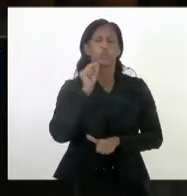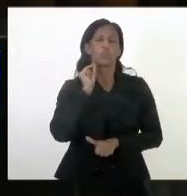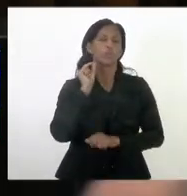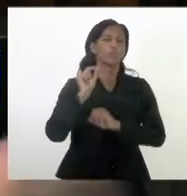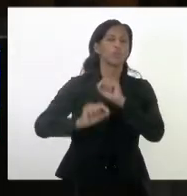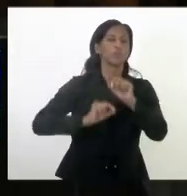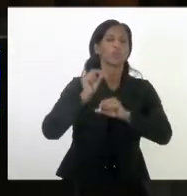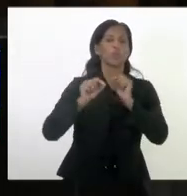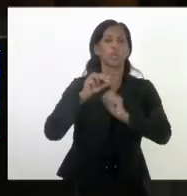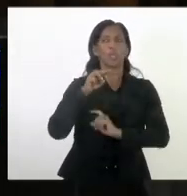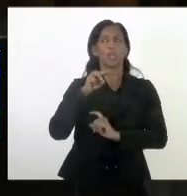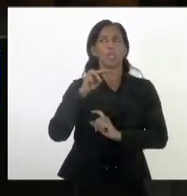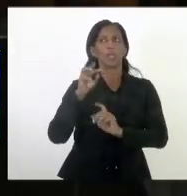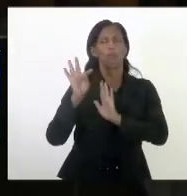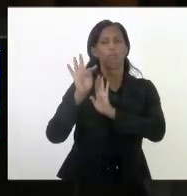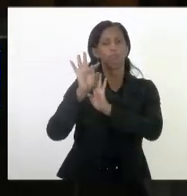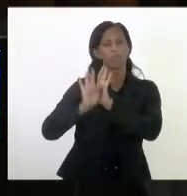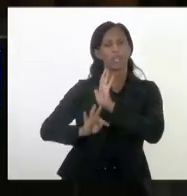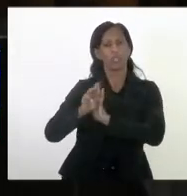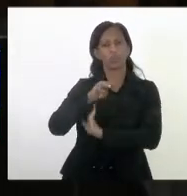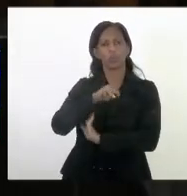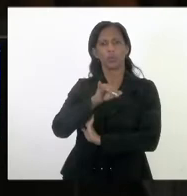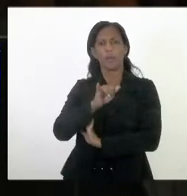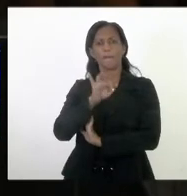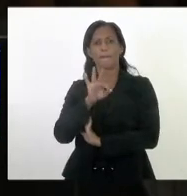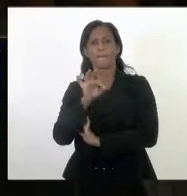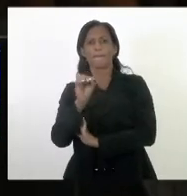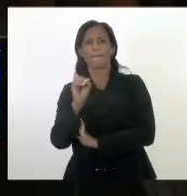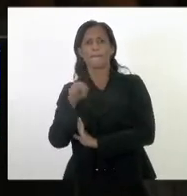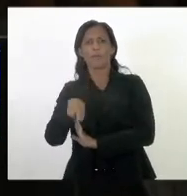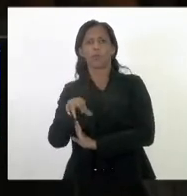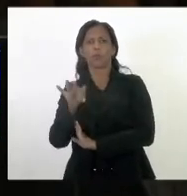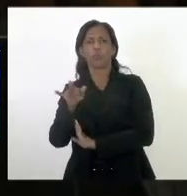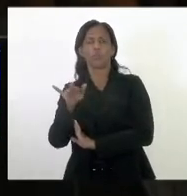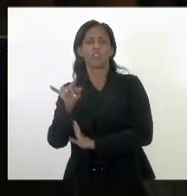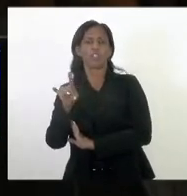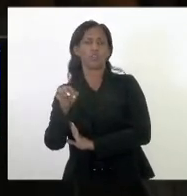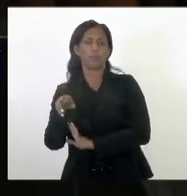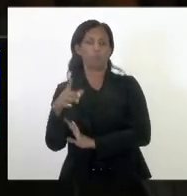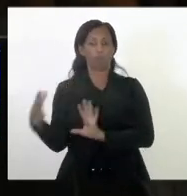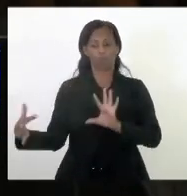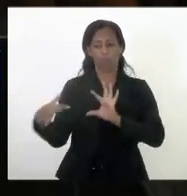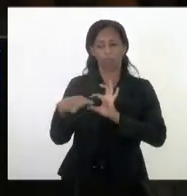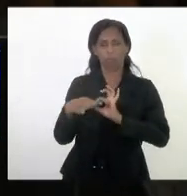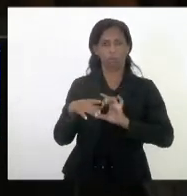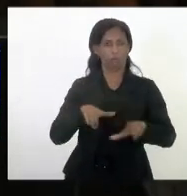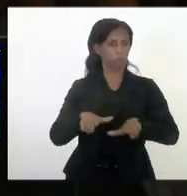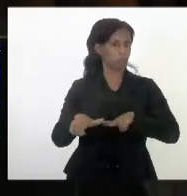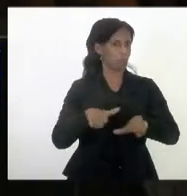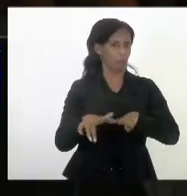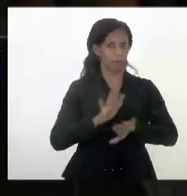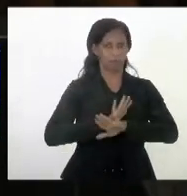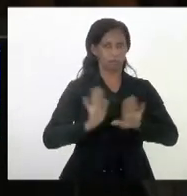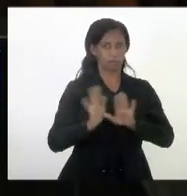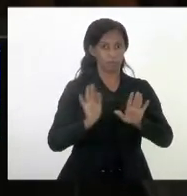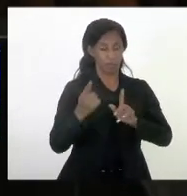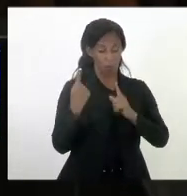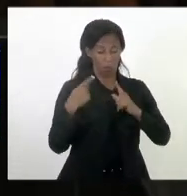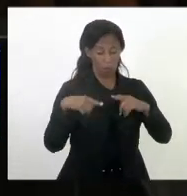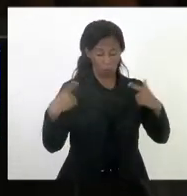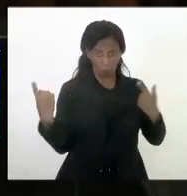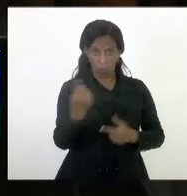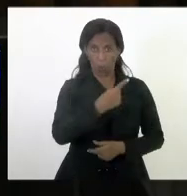do Milton Friedman, porque ele não está vinculado ao trabalho. O que nós, enquanto